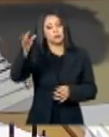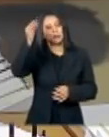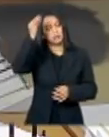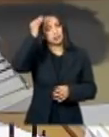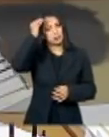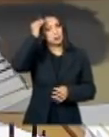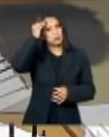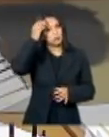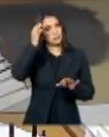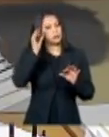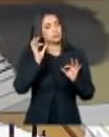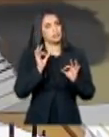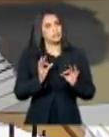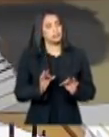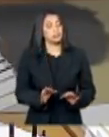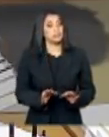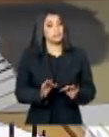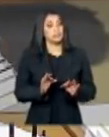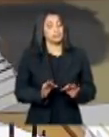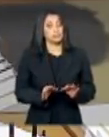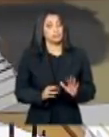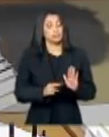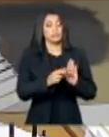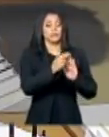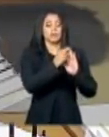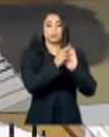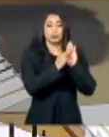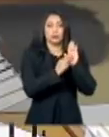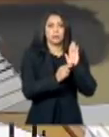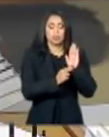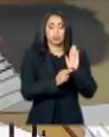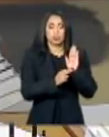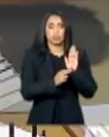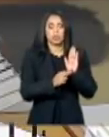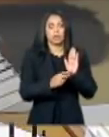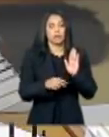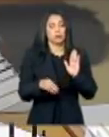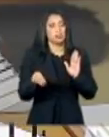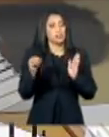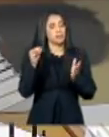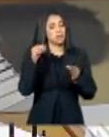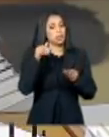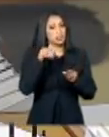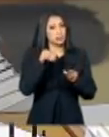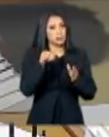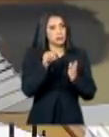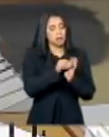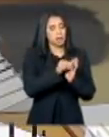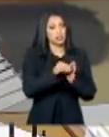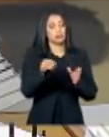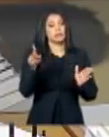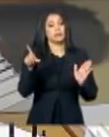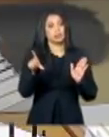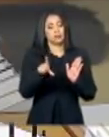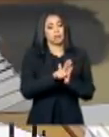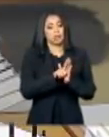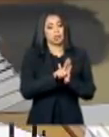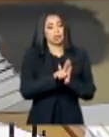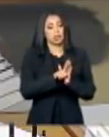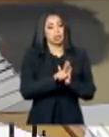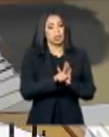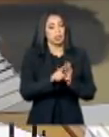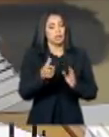a uma norma estritamente legal sem ver k dura maior